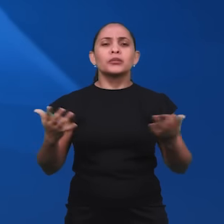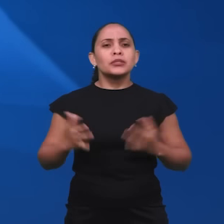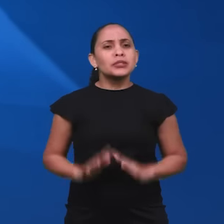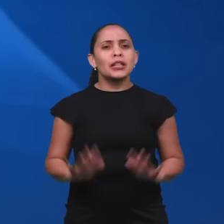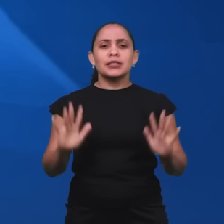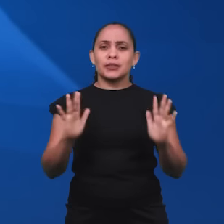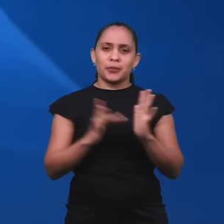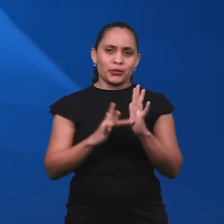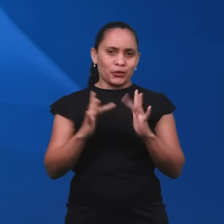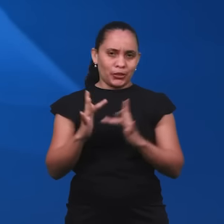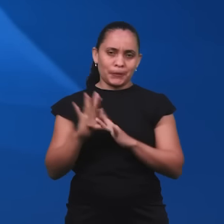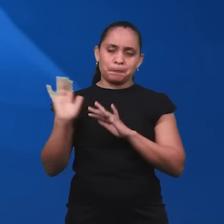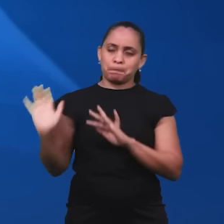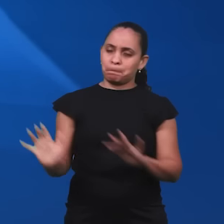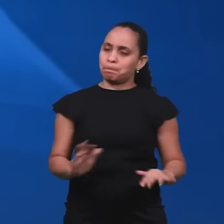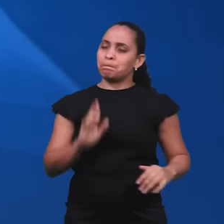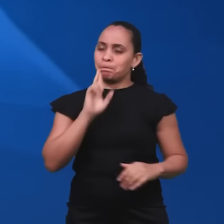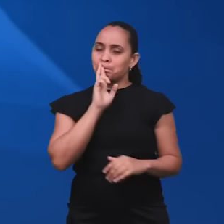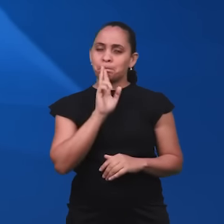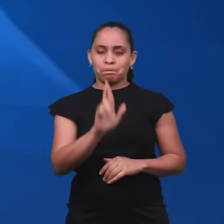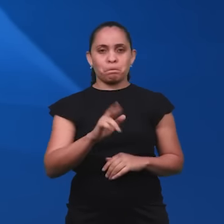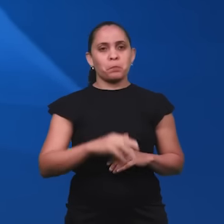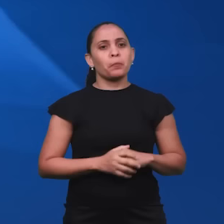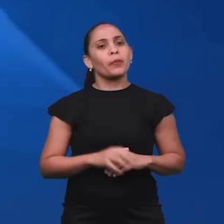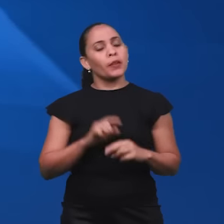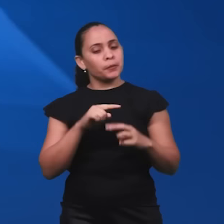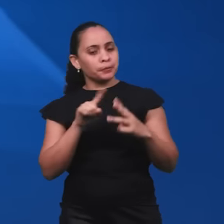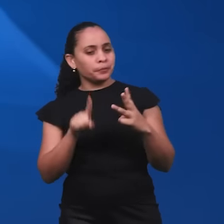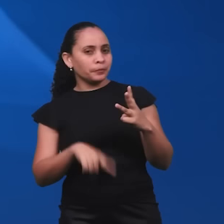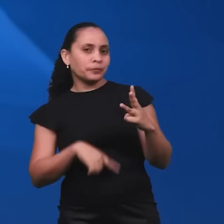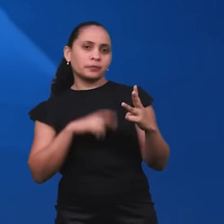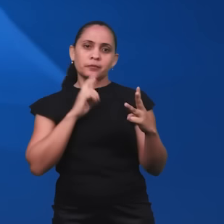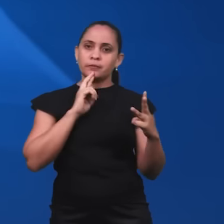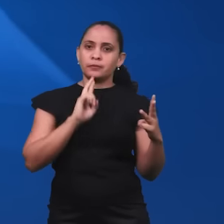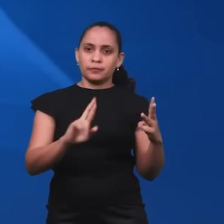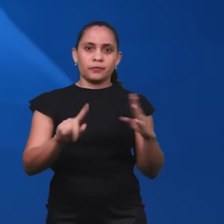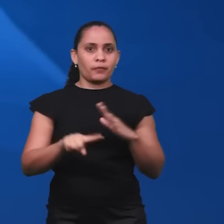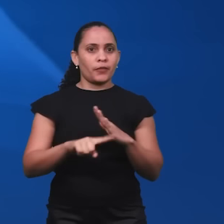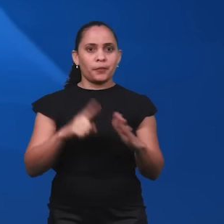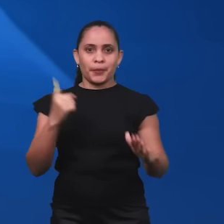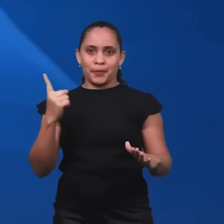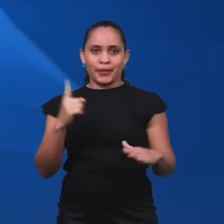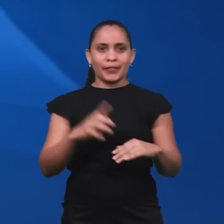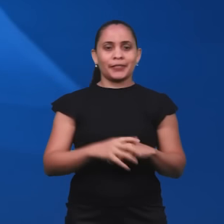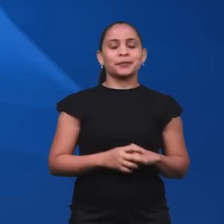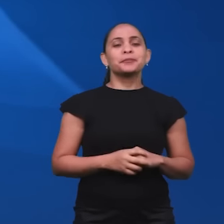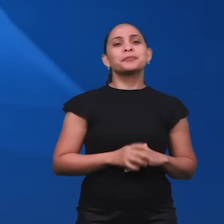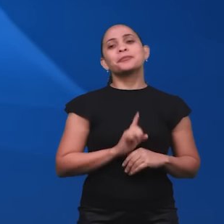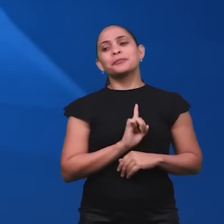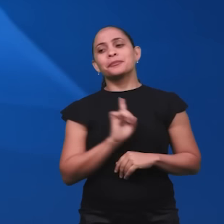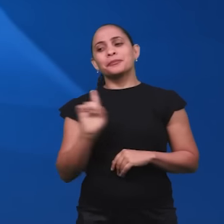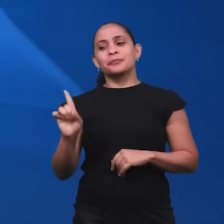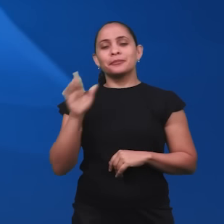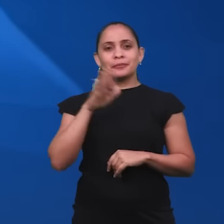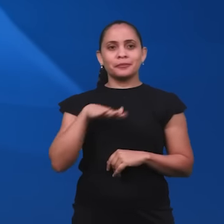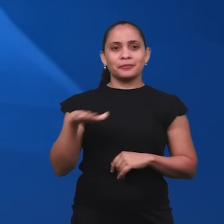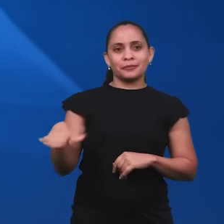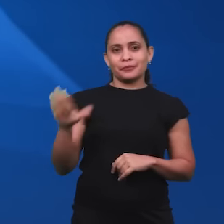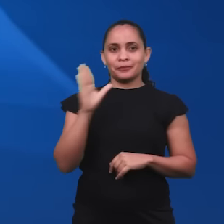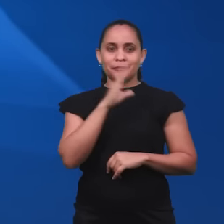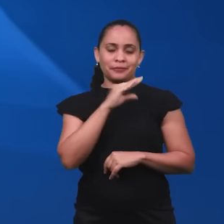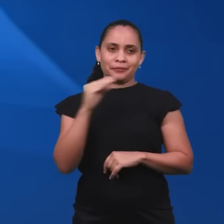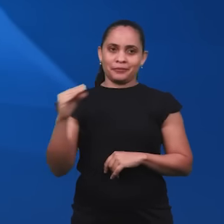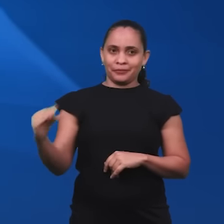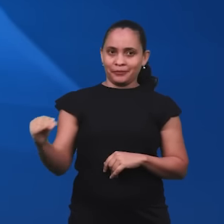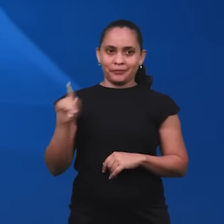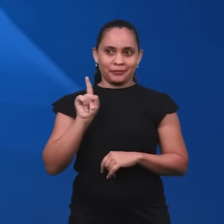Jesus. Então vamos à resposta. Nós temos 3 respostas. A primeira, ela vem da classe de crianças intermediárias e adolescentes lá